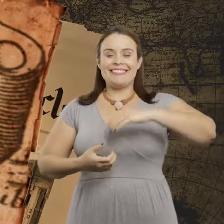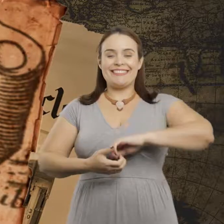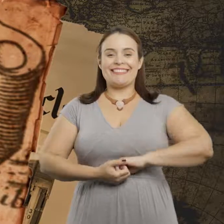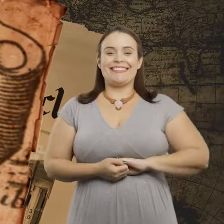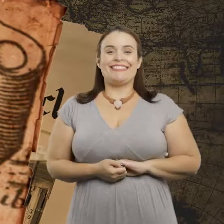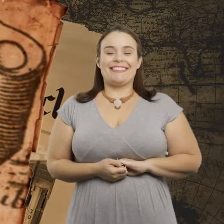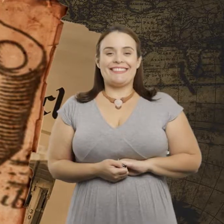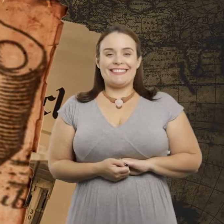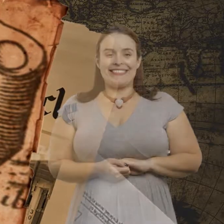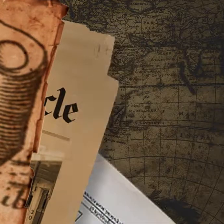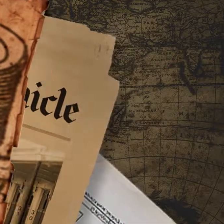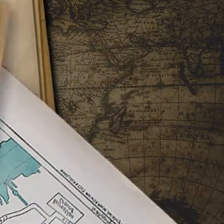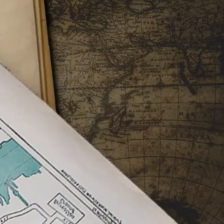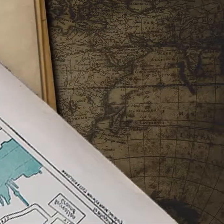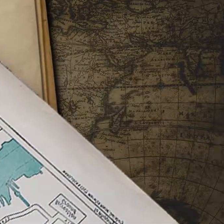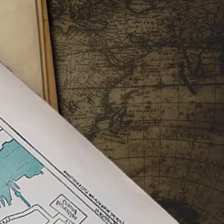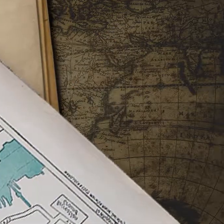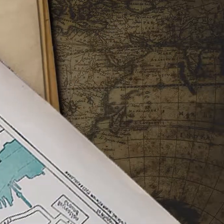Capítulo 24.